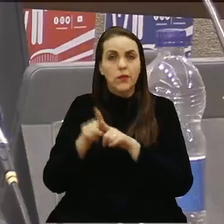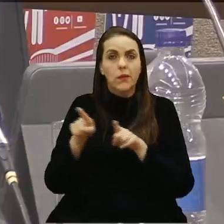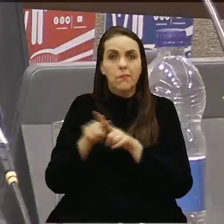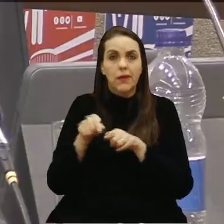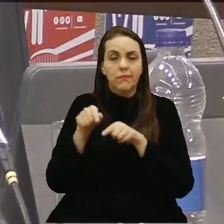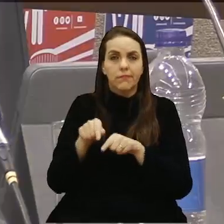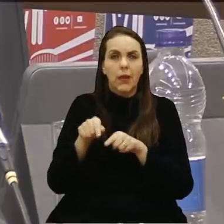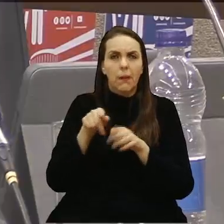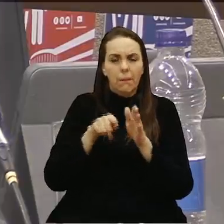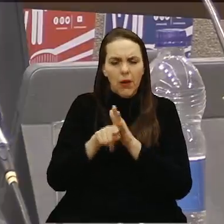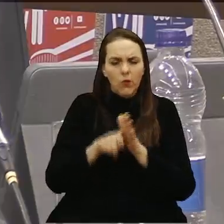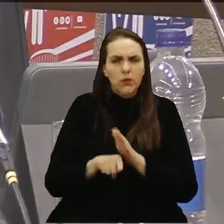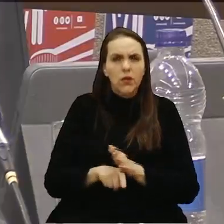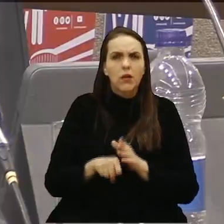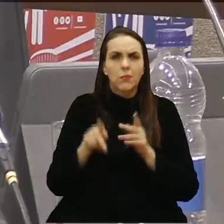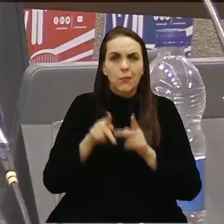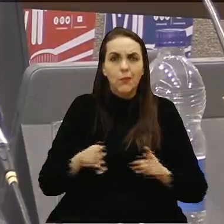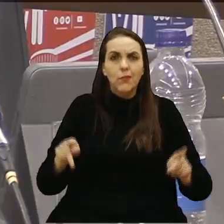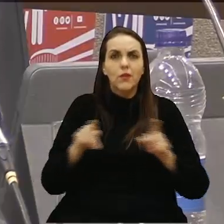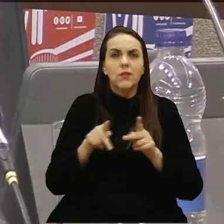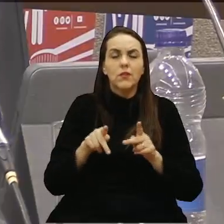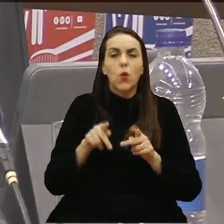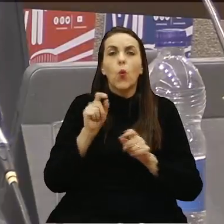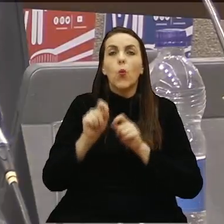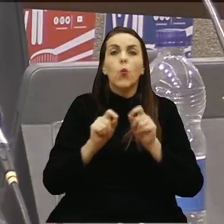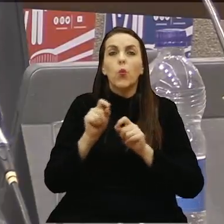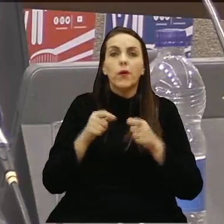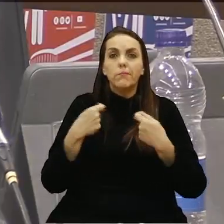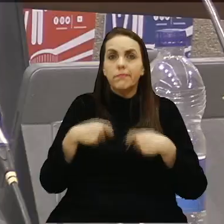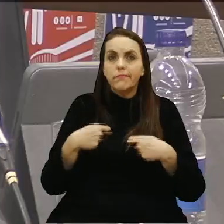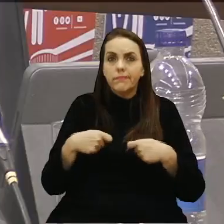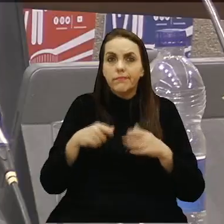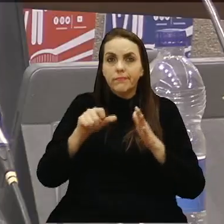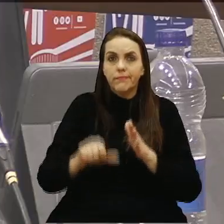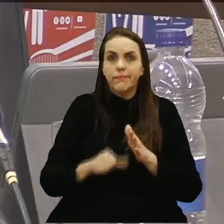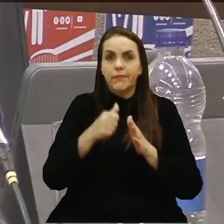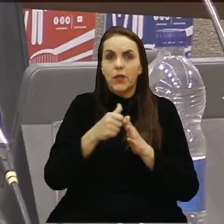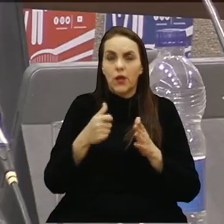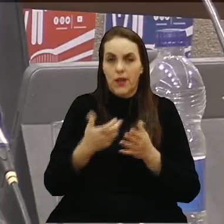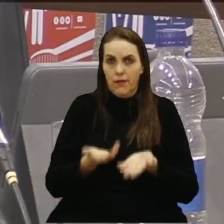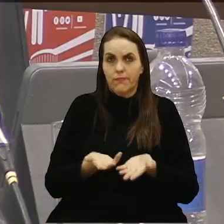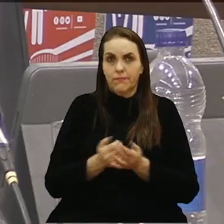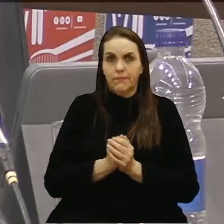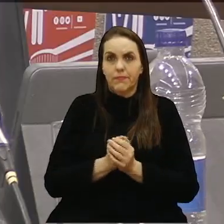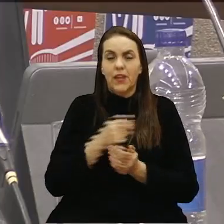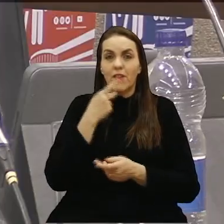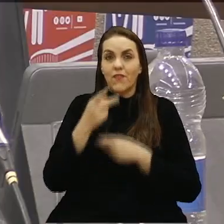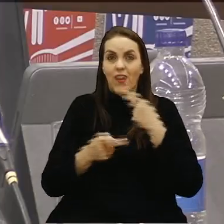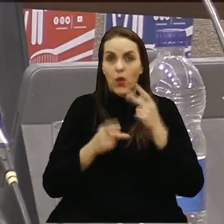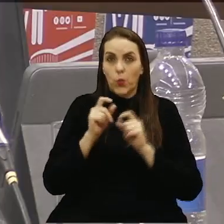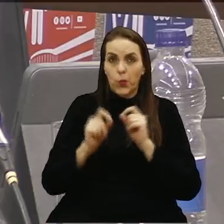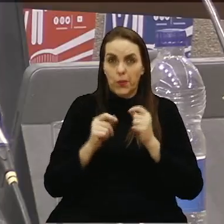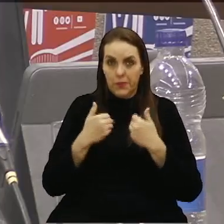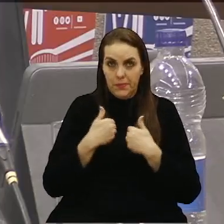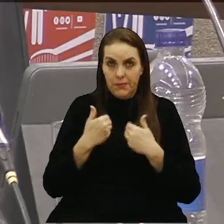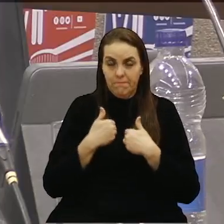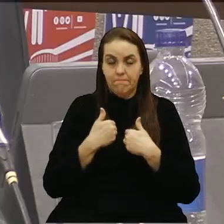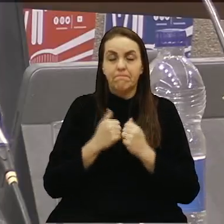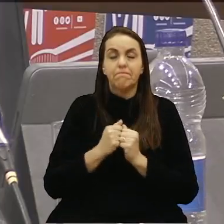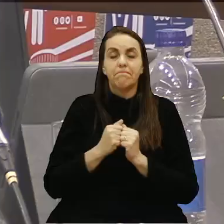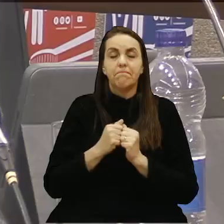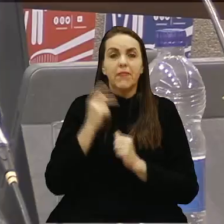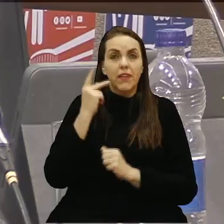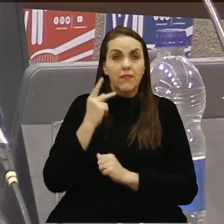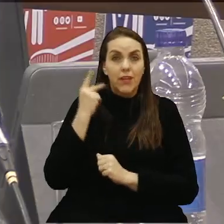para os populares, eu perguntei o que precisava para melhorar as condições. E eles falaram o seguinte: vereador, a gente